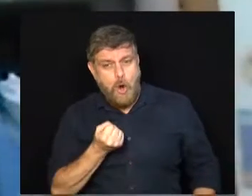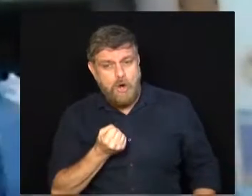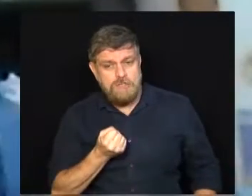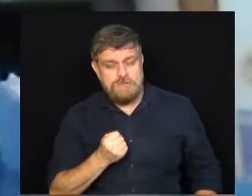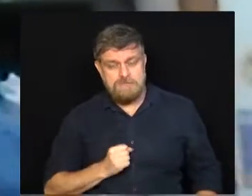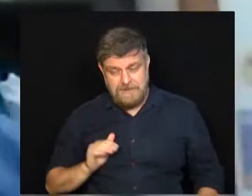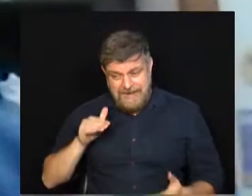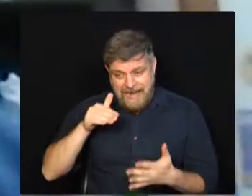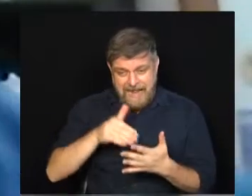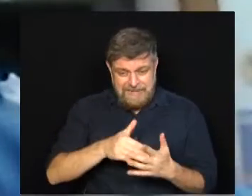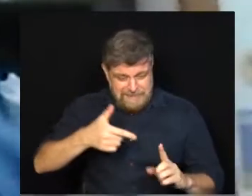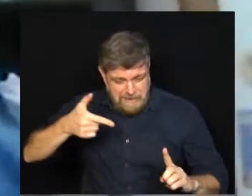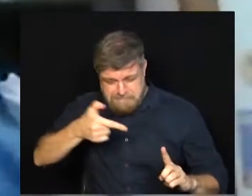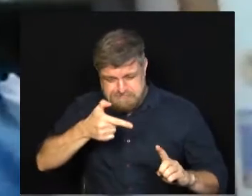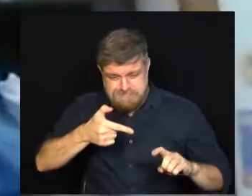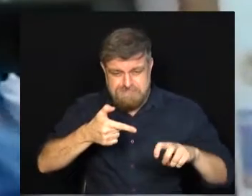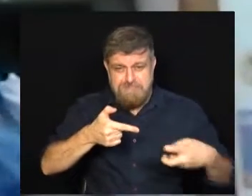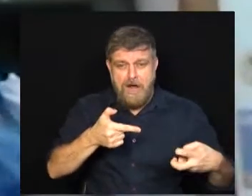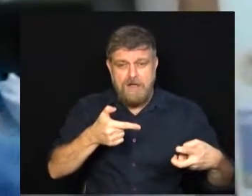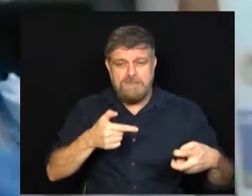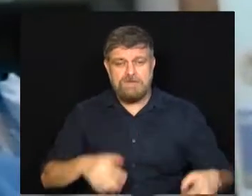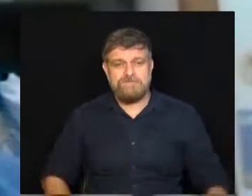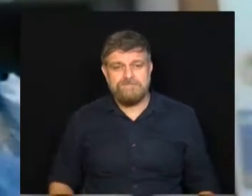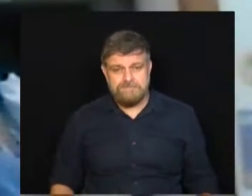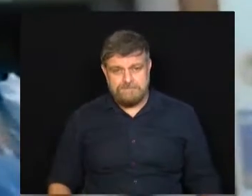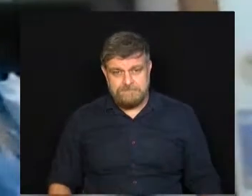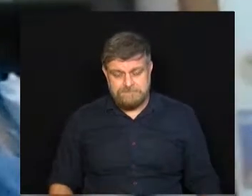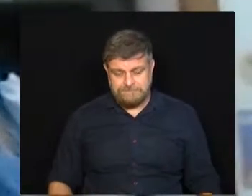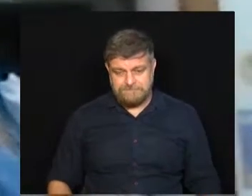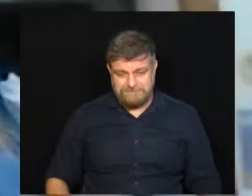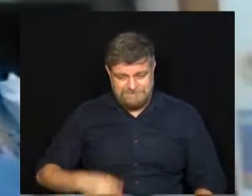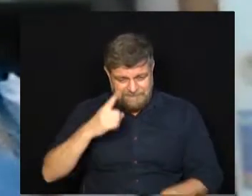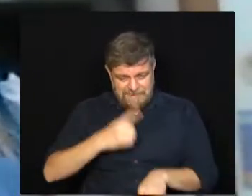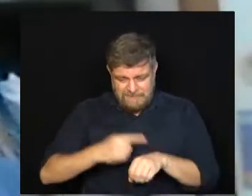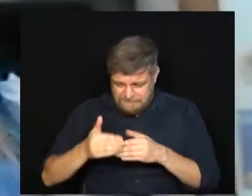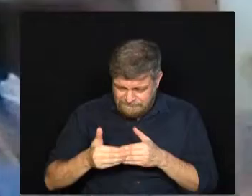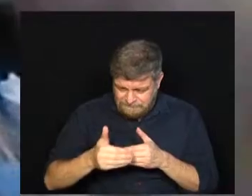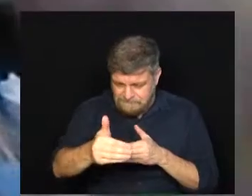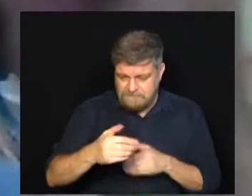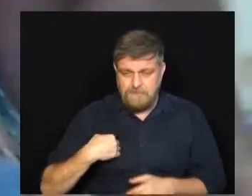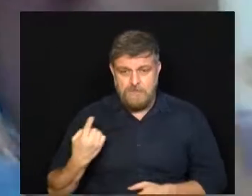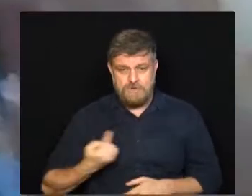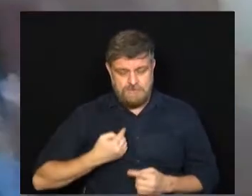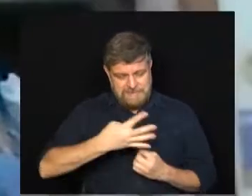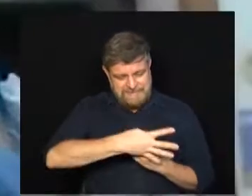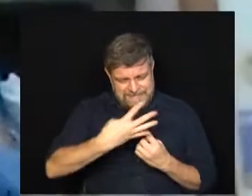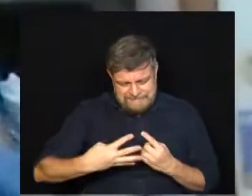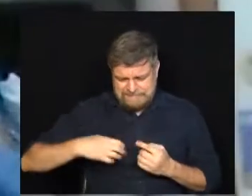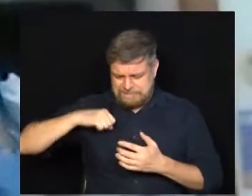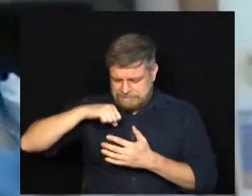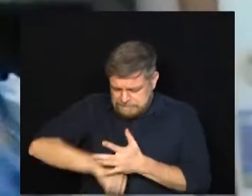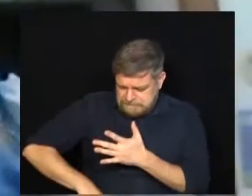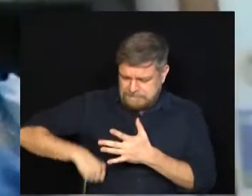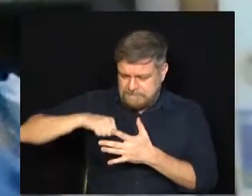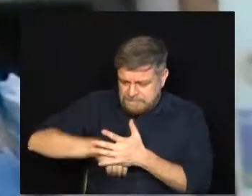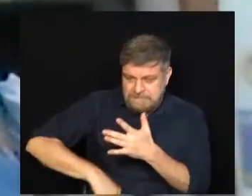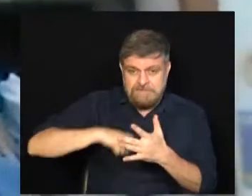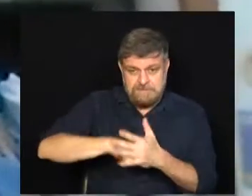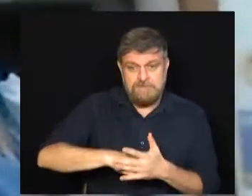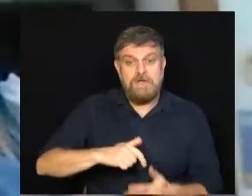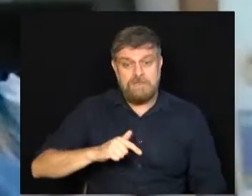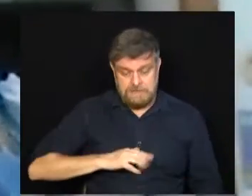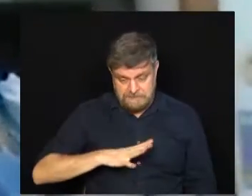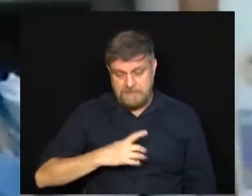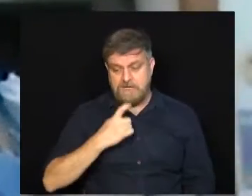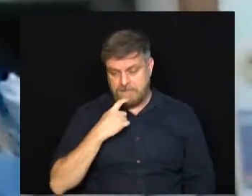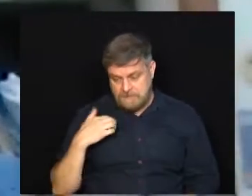lembrando desse episódio, e a partir daí, recuperando as lutas que nós tivemos aqui, nós tivemos avanços em